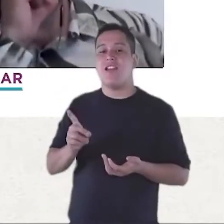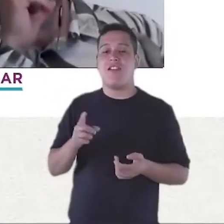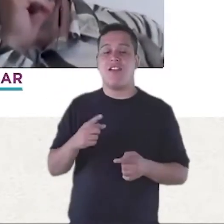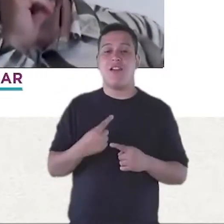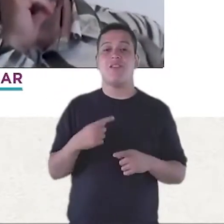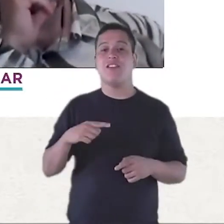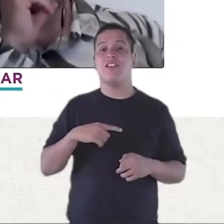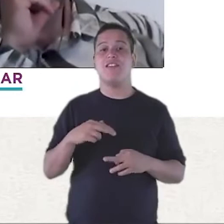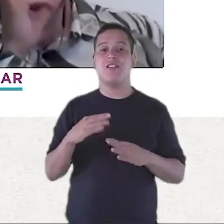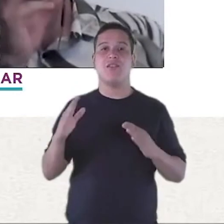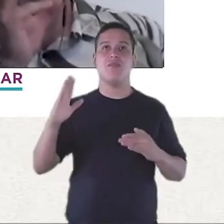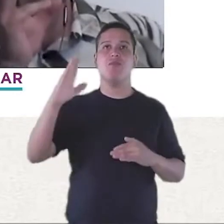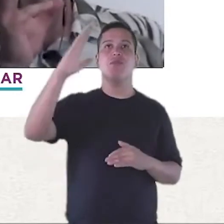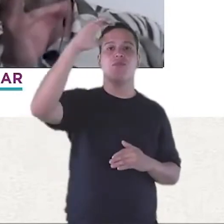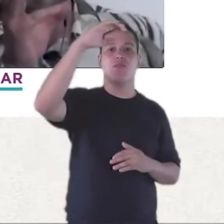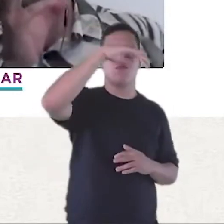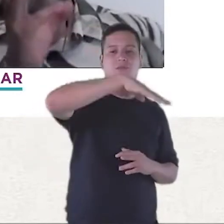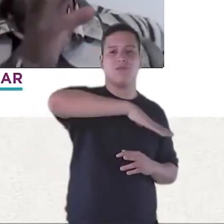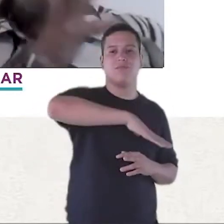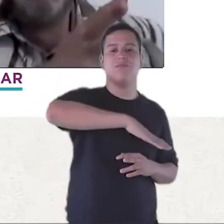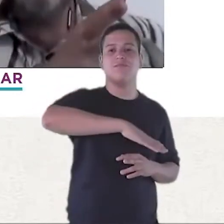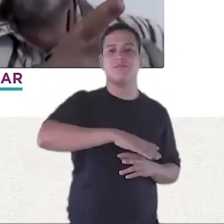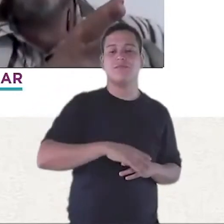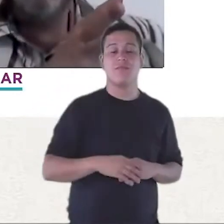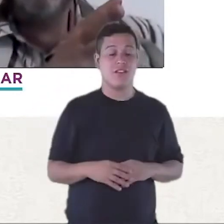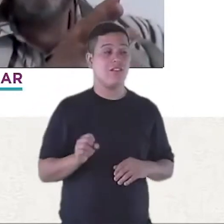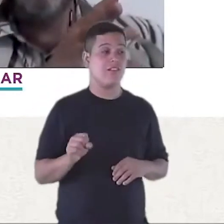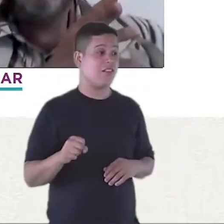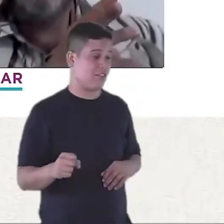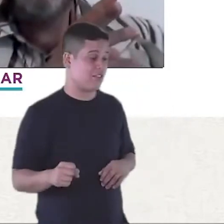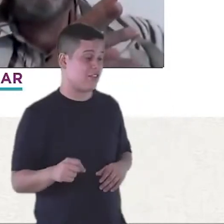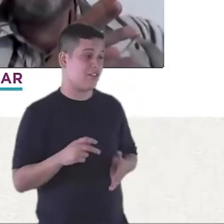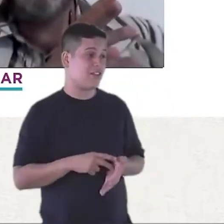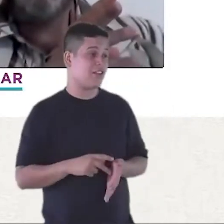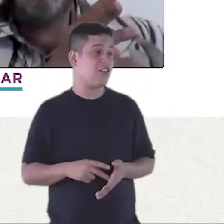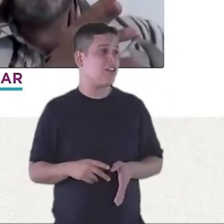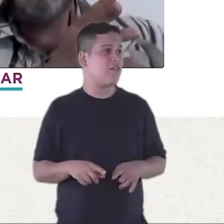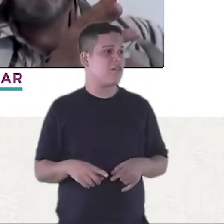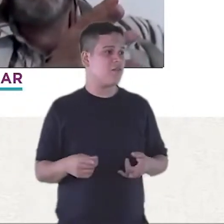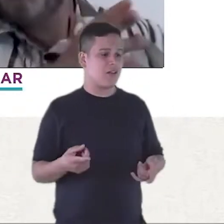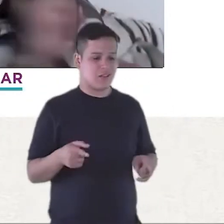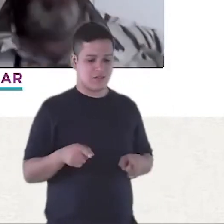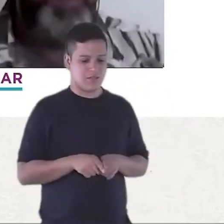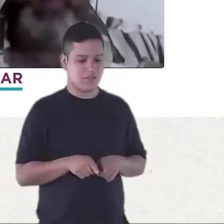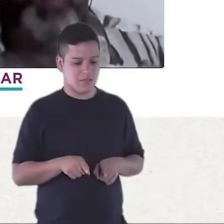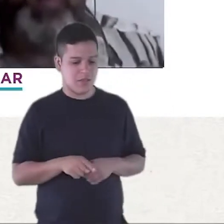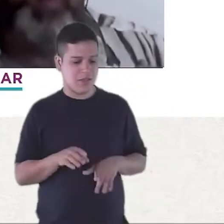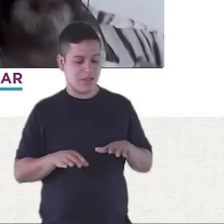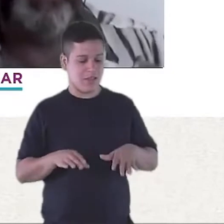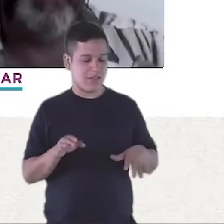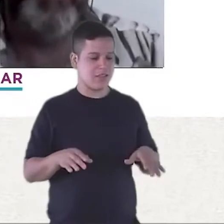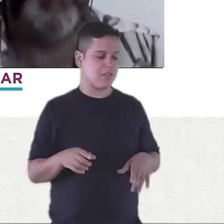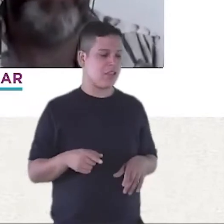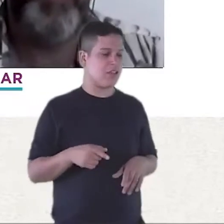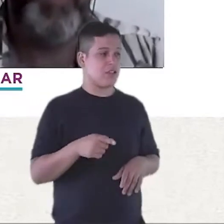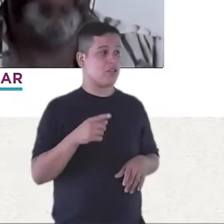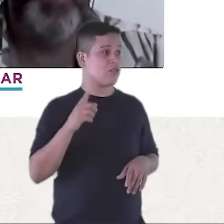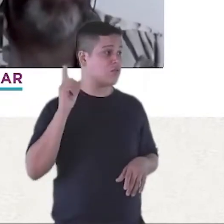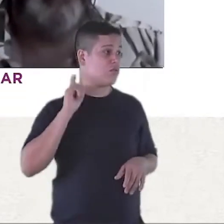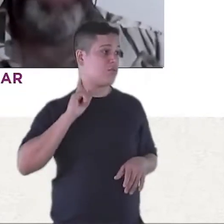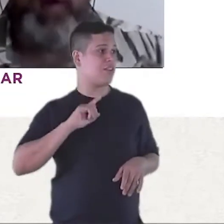E não somente isso, como é um momento mais raro, então, o entardecer, ele aproveita como